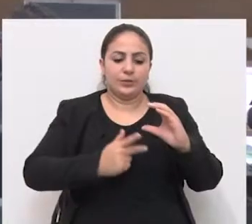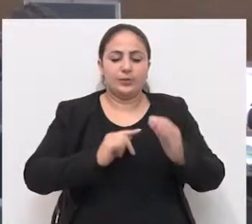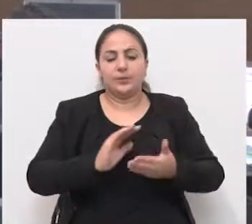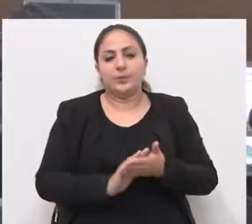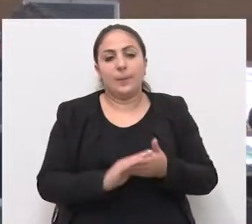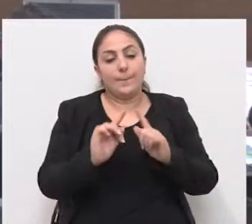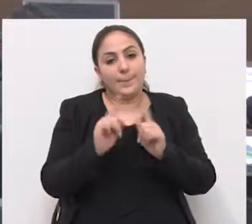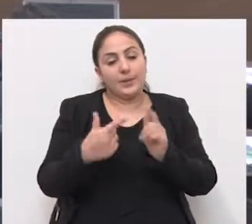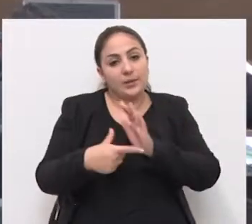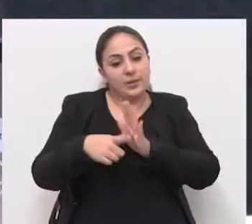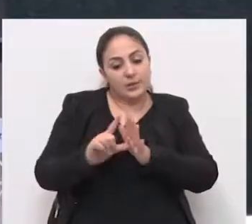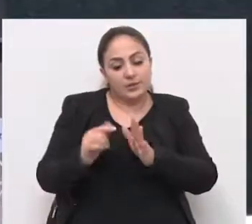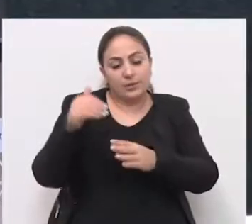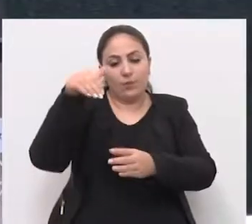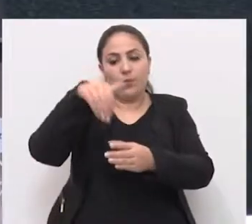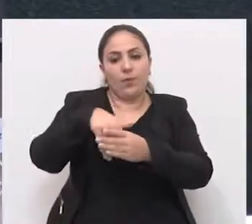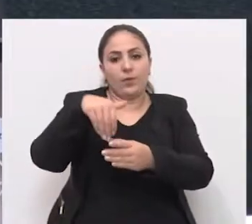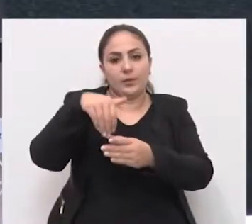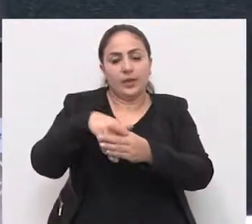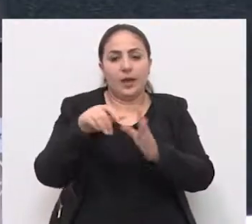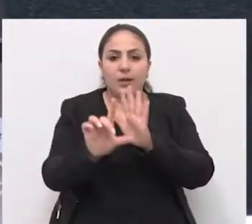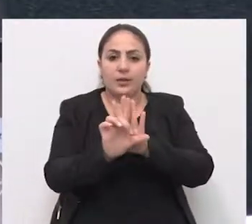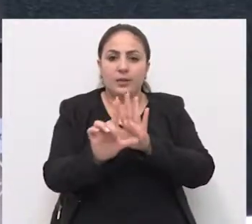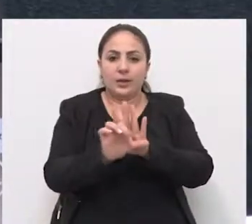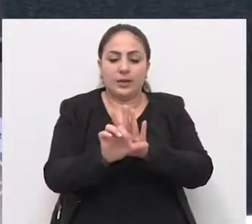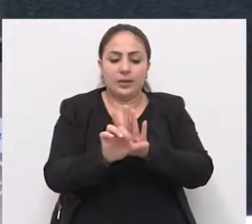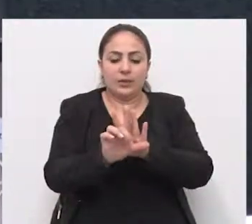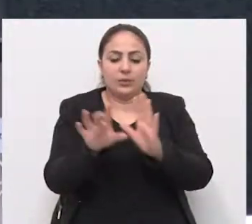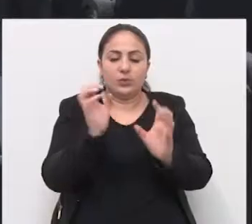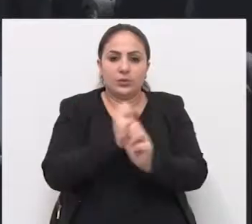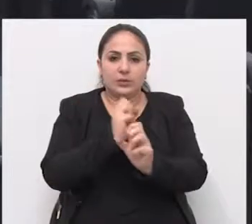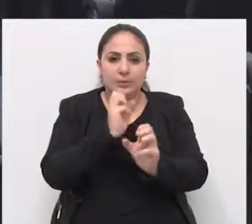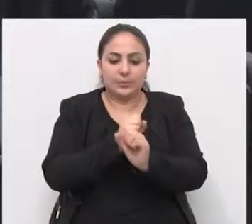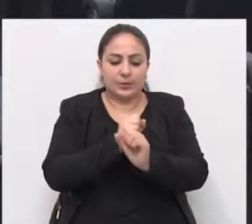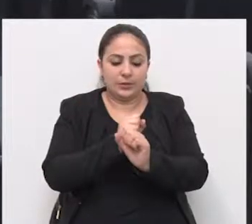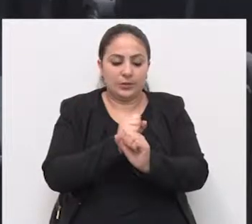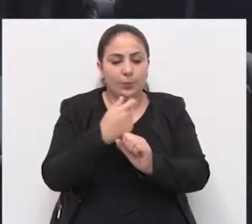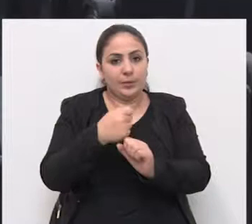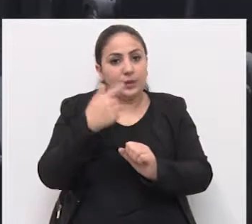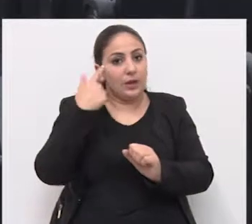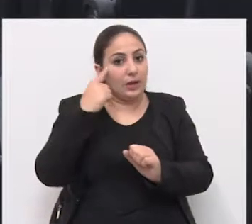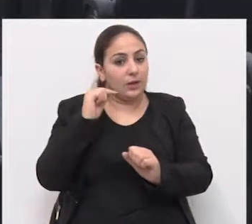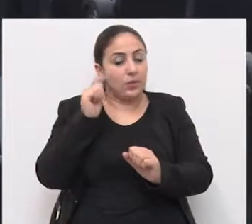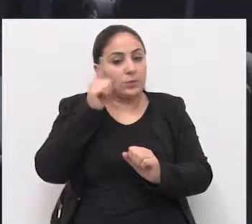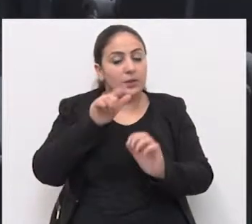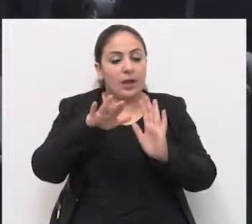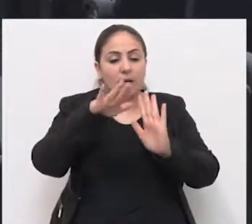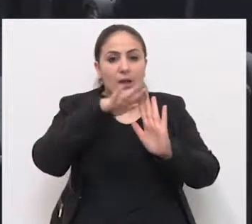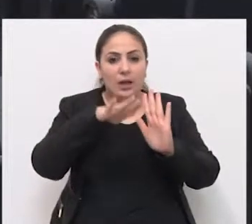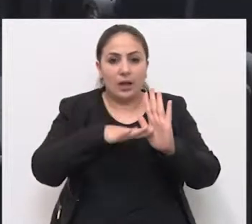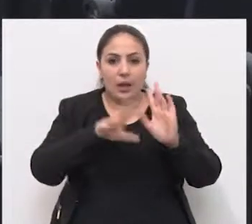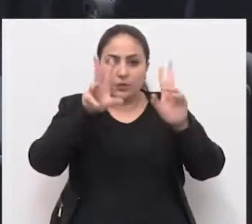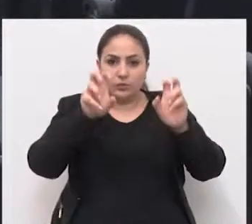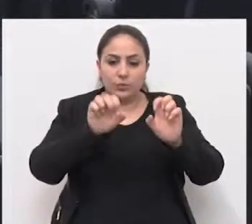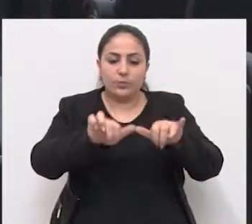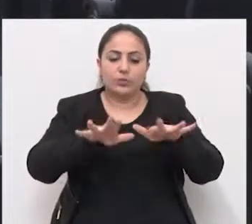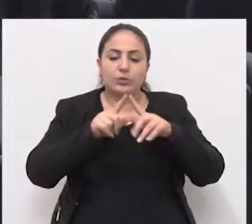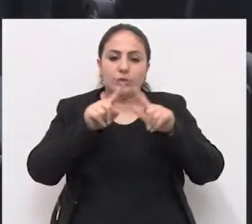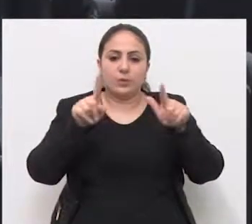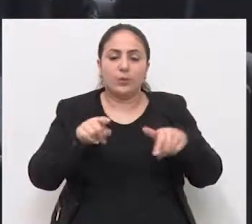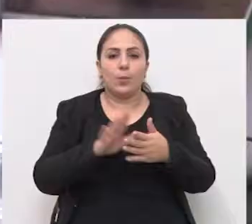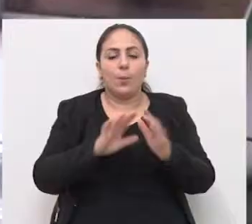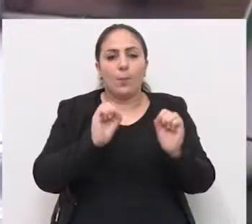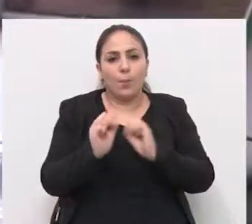na Câmara Municipal. Antes de ir para a votação, a Lei de Diretrizes Orçamentárias será pauta de uma